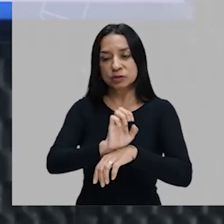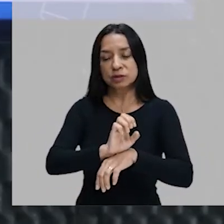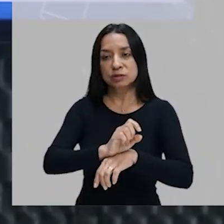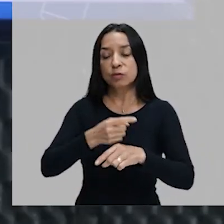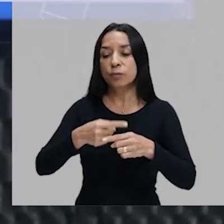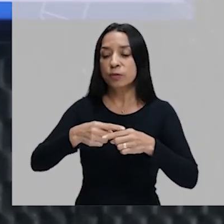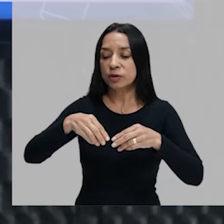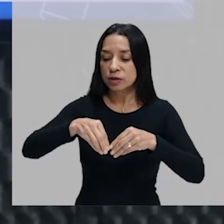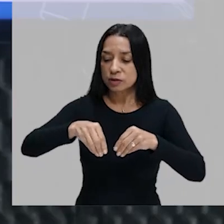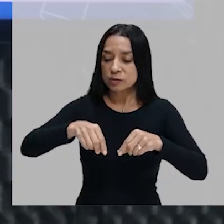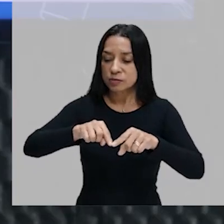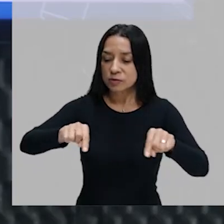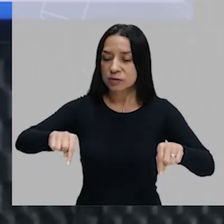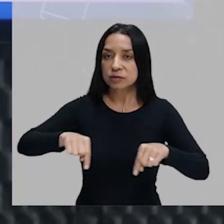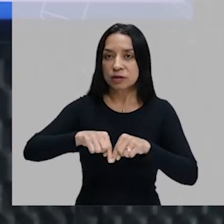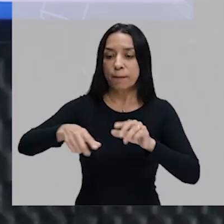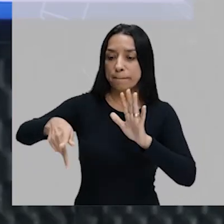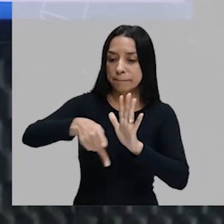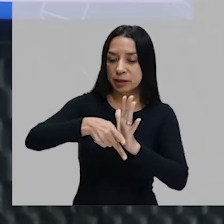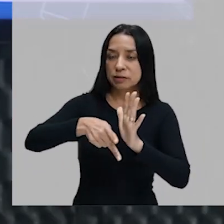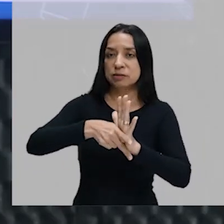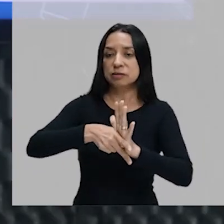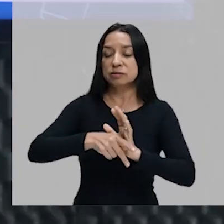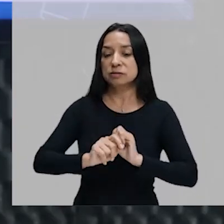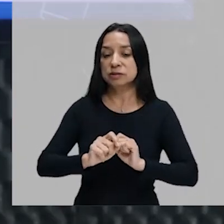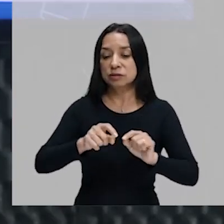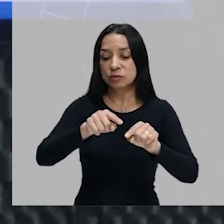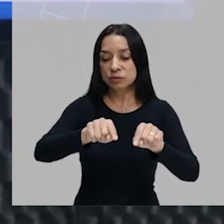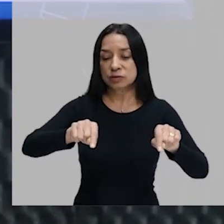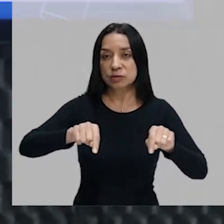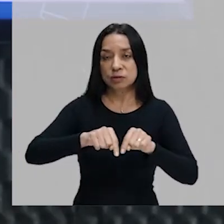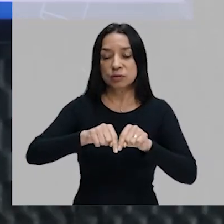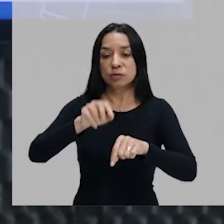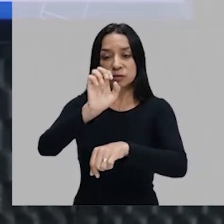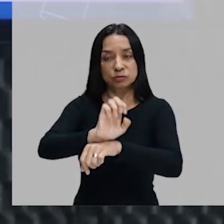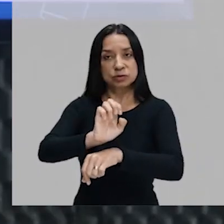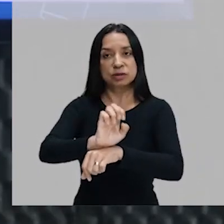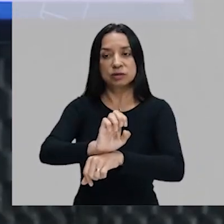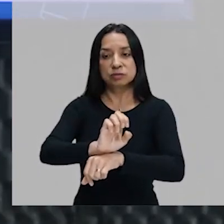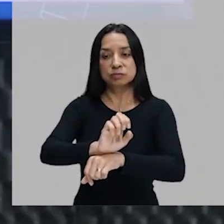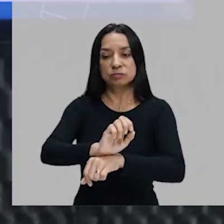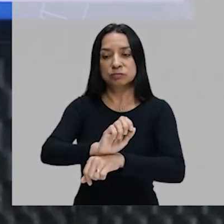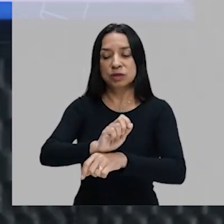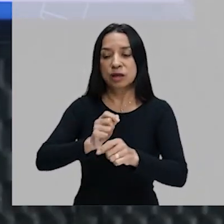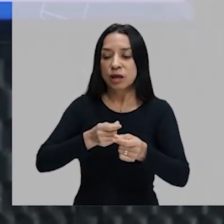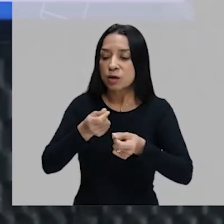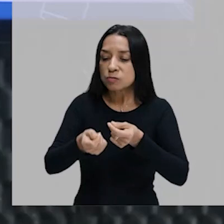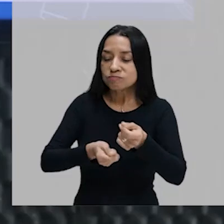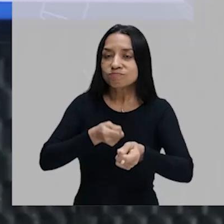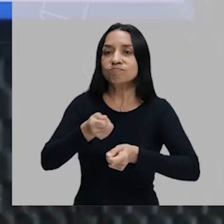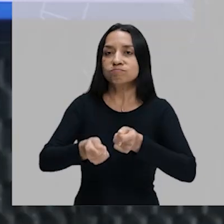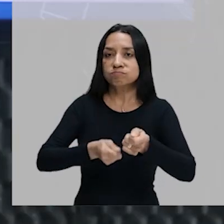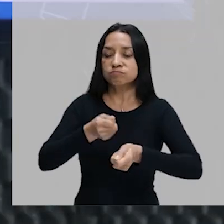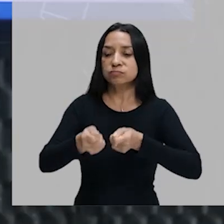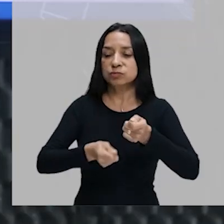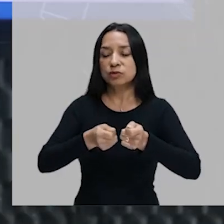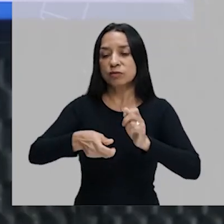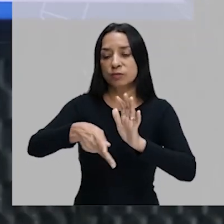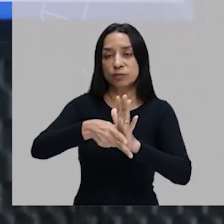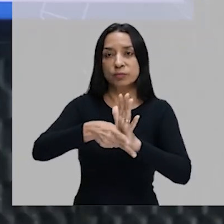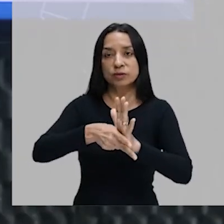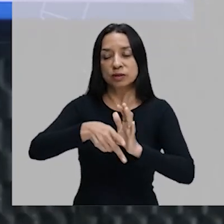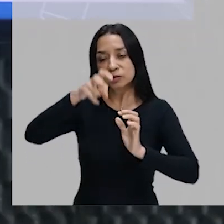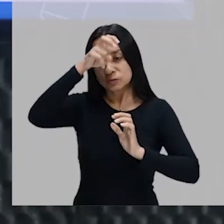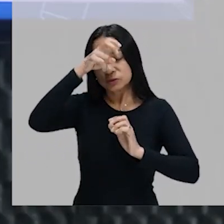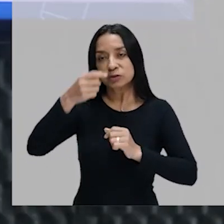ela pertencia a quem? Ao Estado. O Estado controlava a propriedade no Egito Antigo.